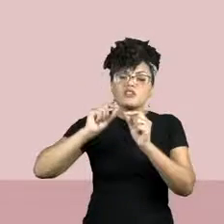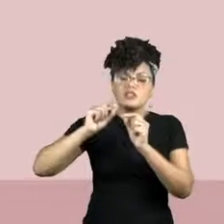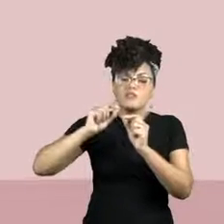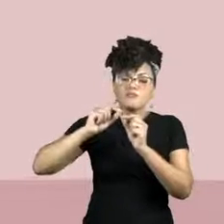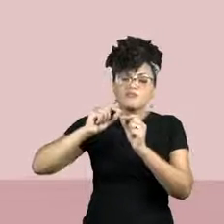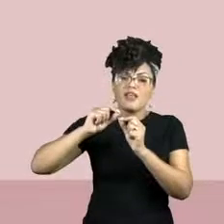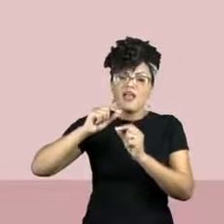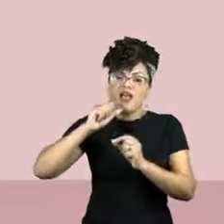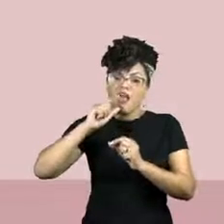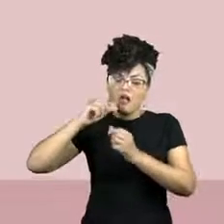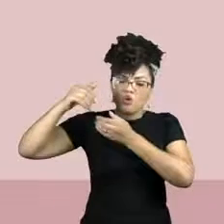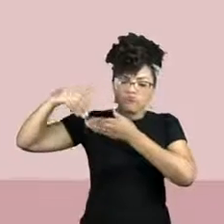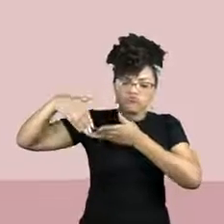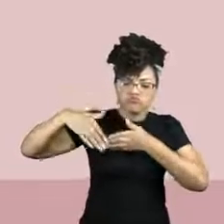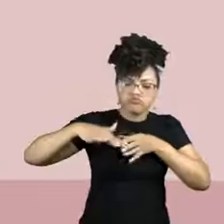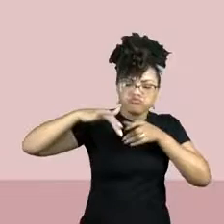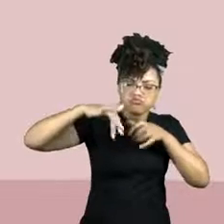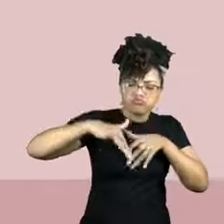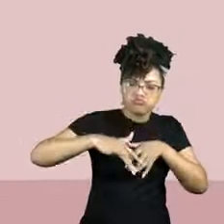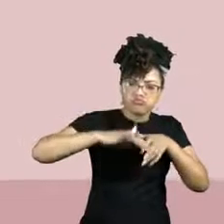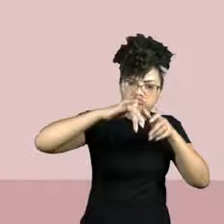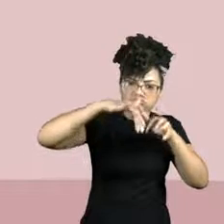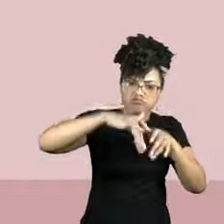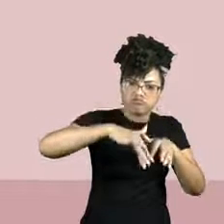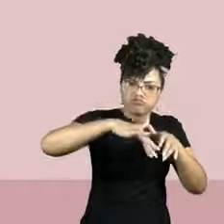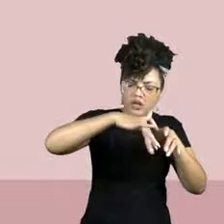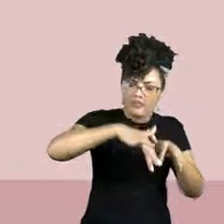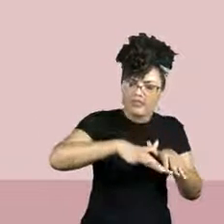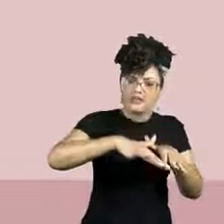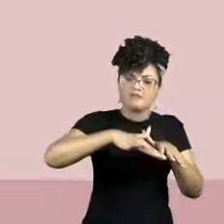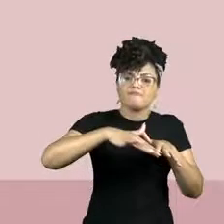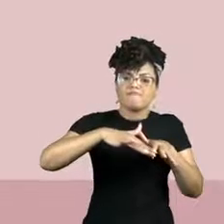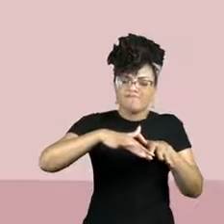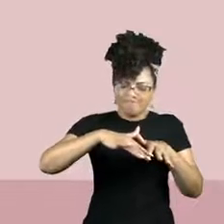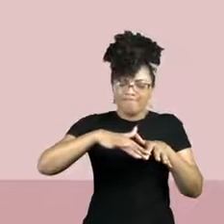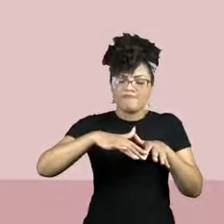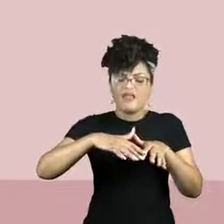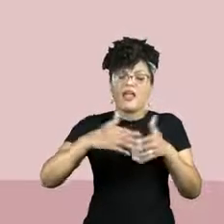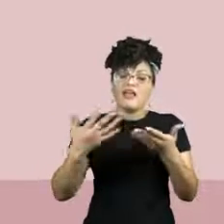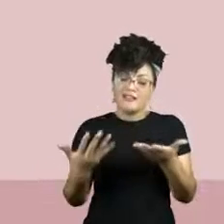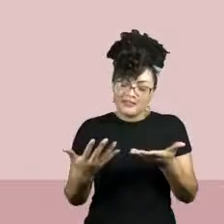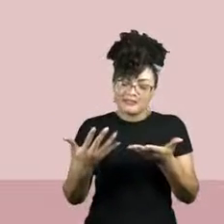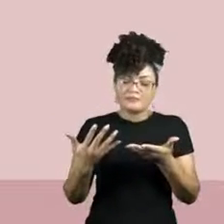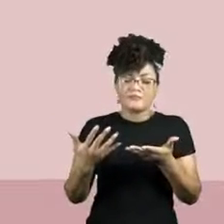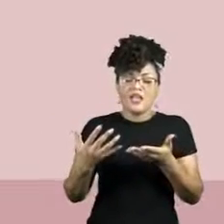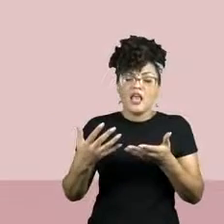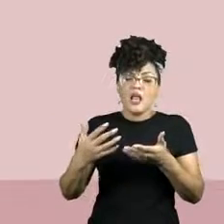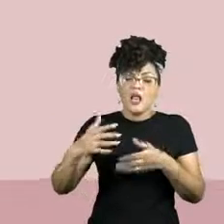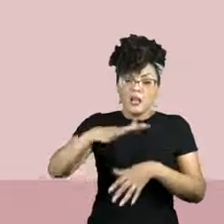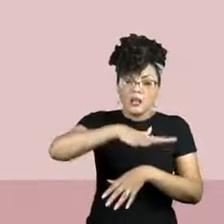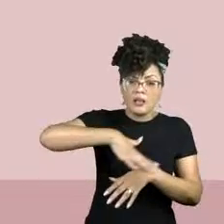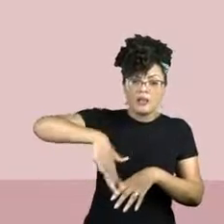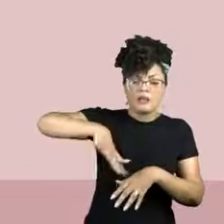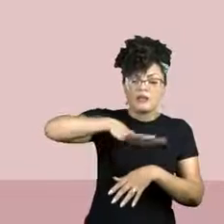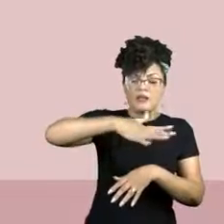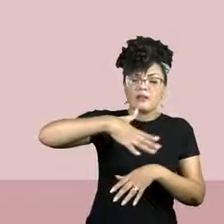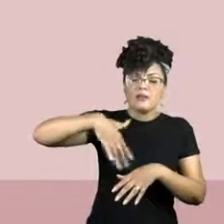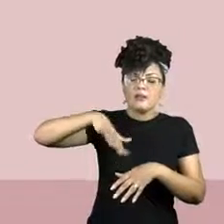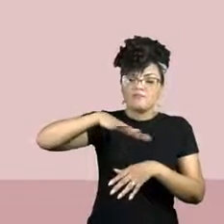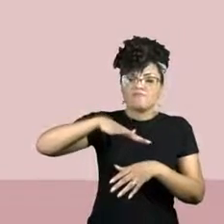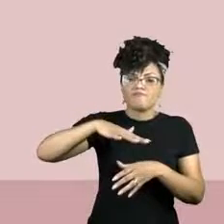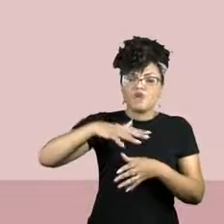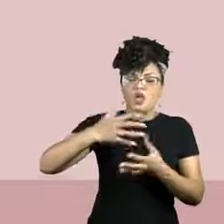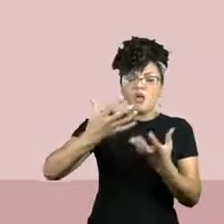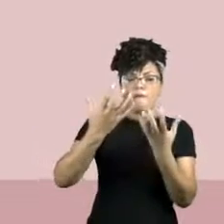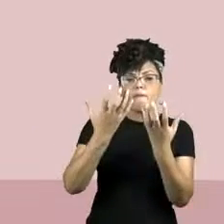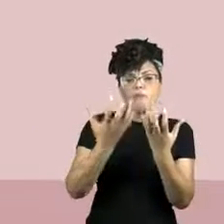canal para a água de precipitação. E servindo como um canal, ela vai abastecer todo o talude com o